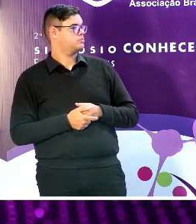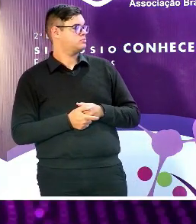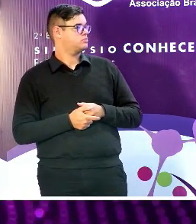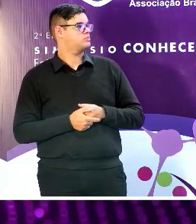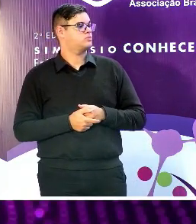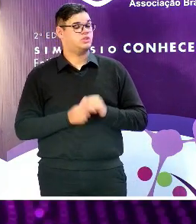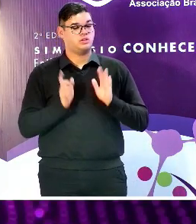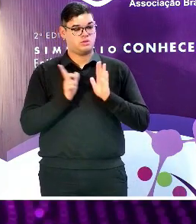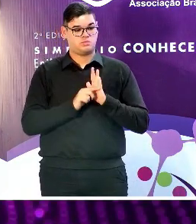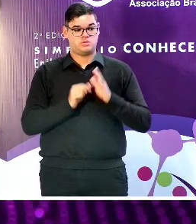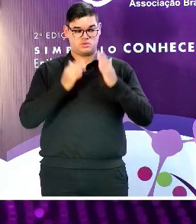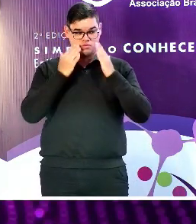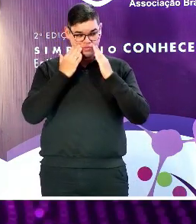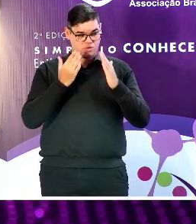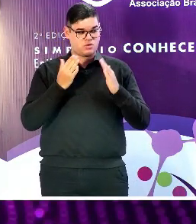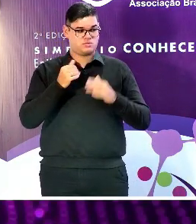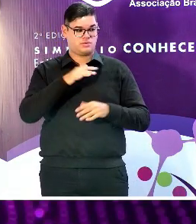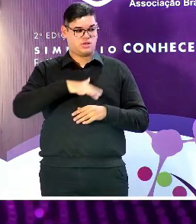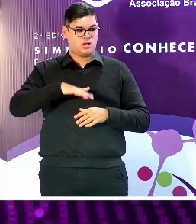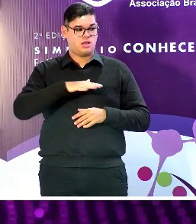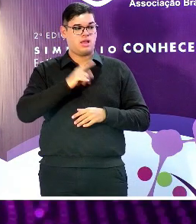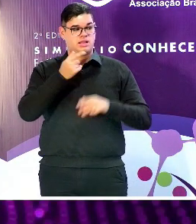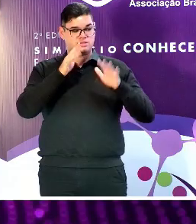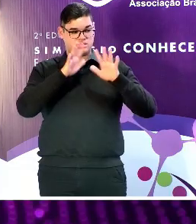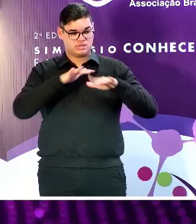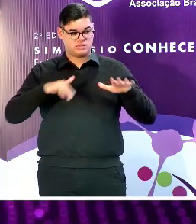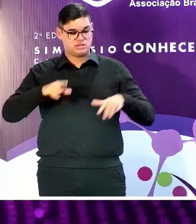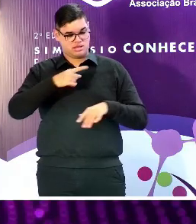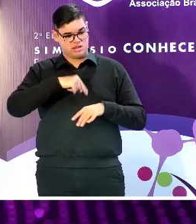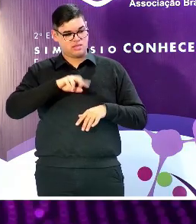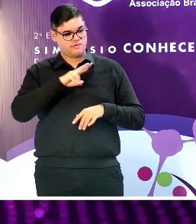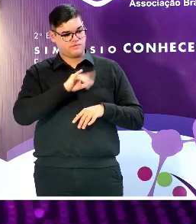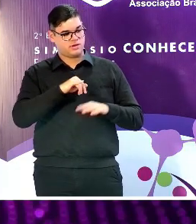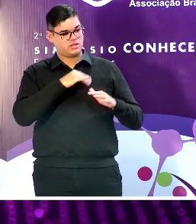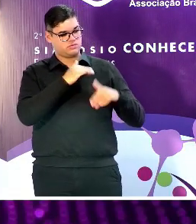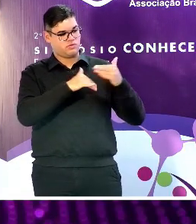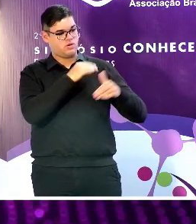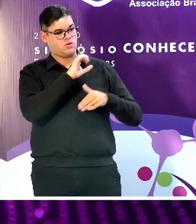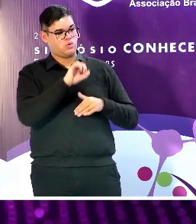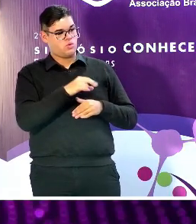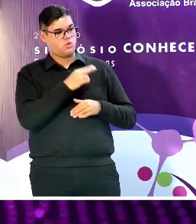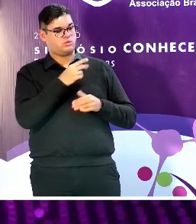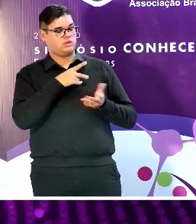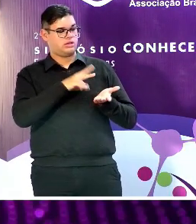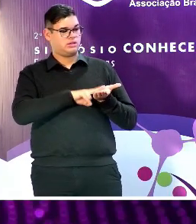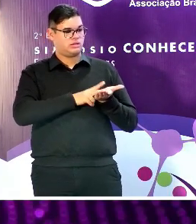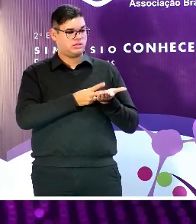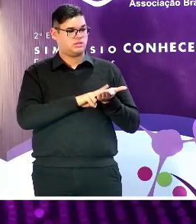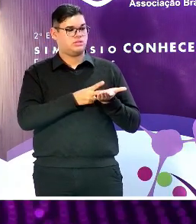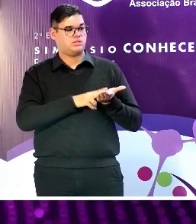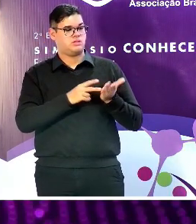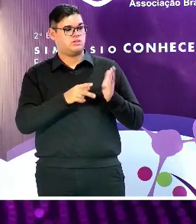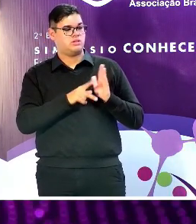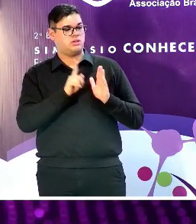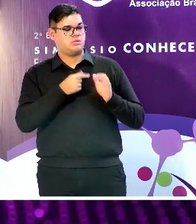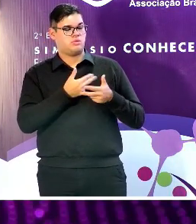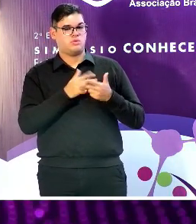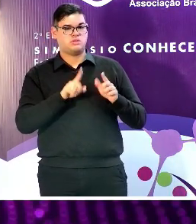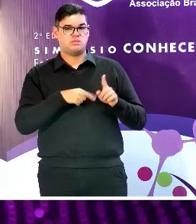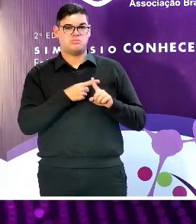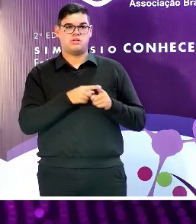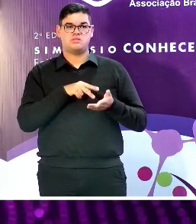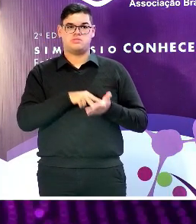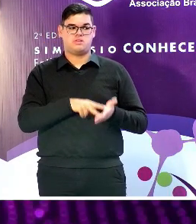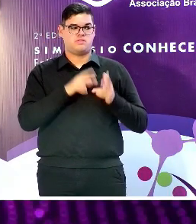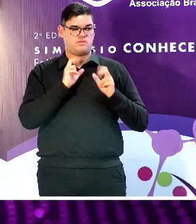a determinados gatilhos, essa criança vai ou desenvolver as crises de hemiplegia, que é o sintoma mais predominante,